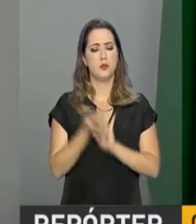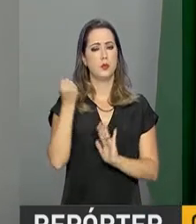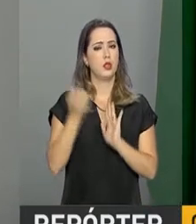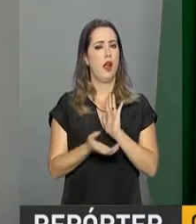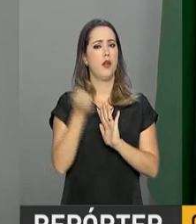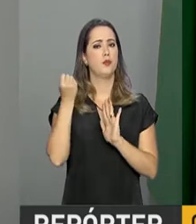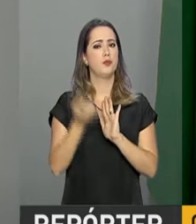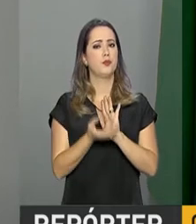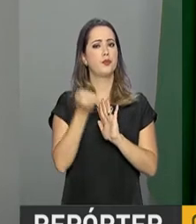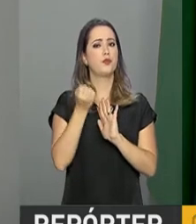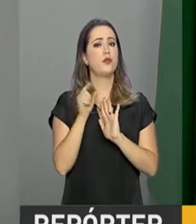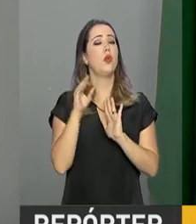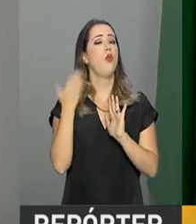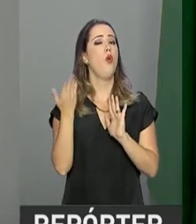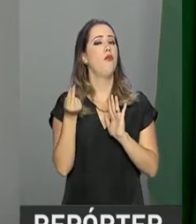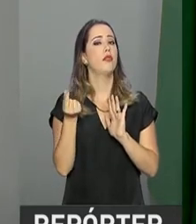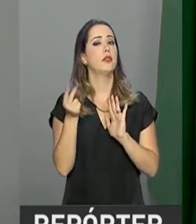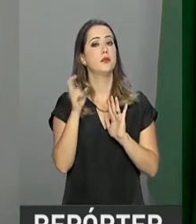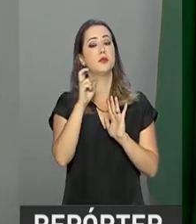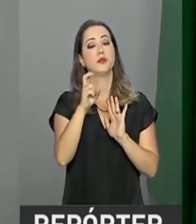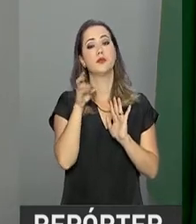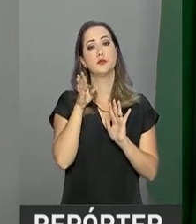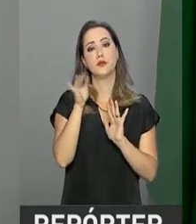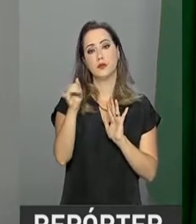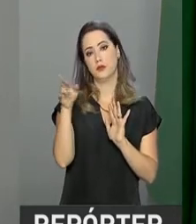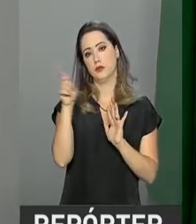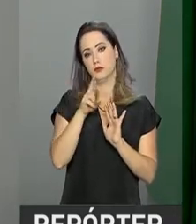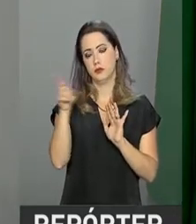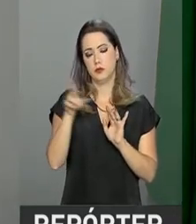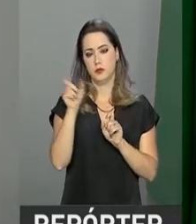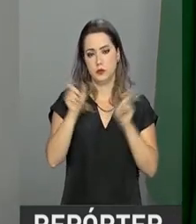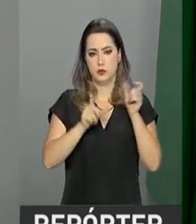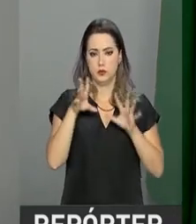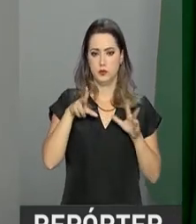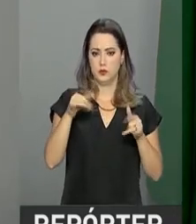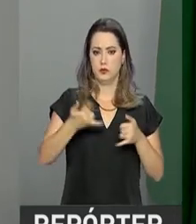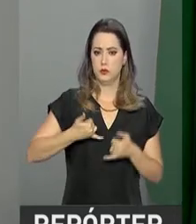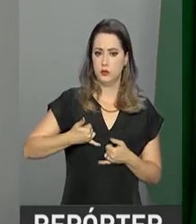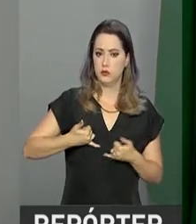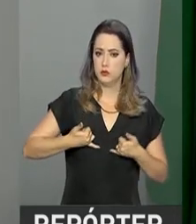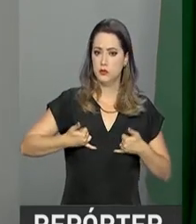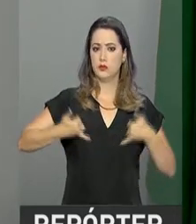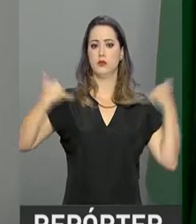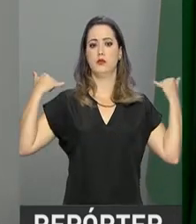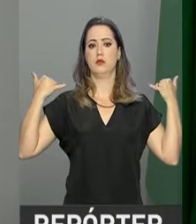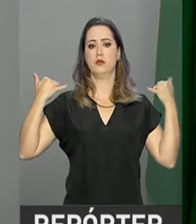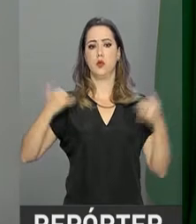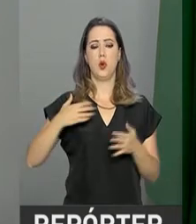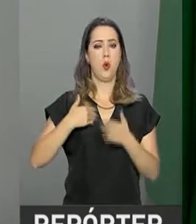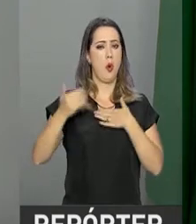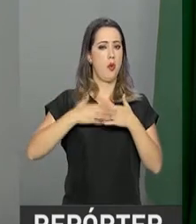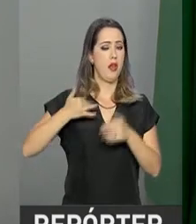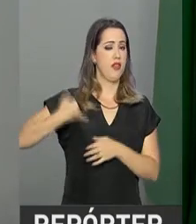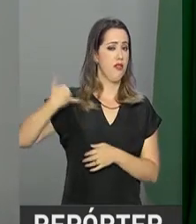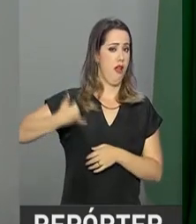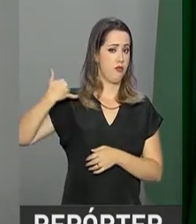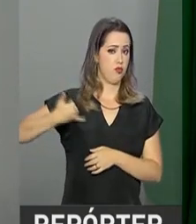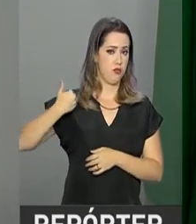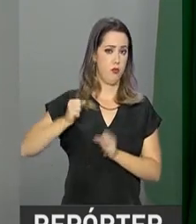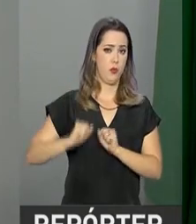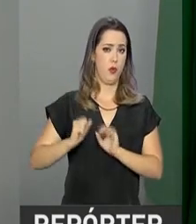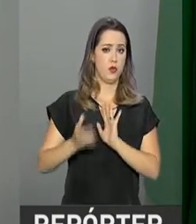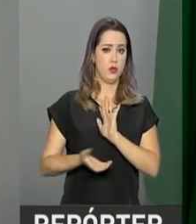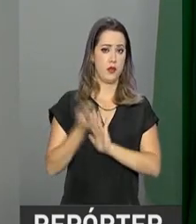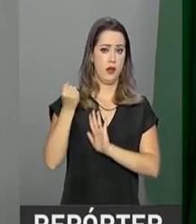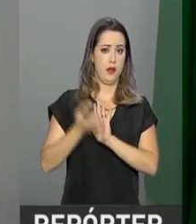reais com a possibilidade de que esses atos sejam feitos por pessoas de todas as idades até o dia 28 de setembro mas